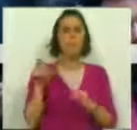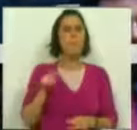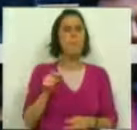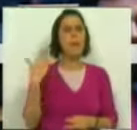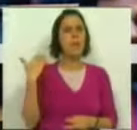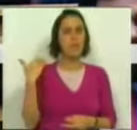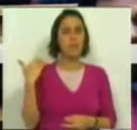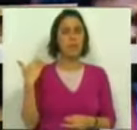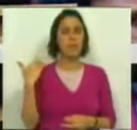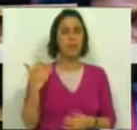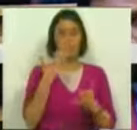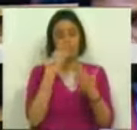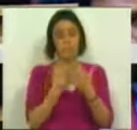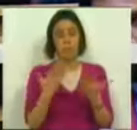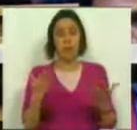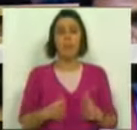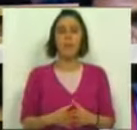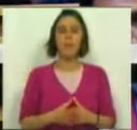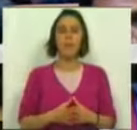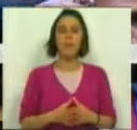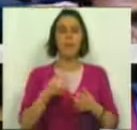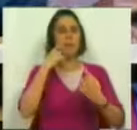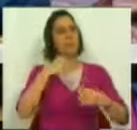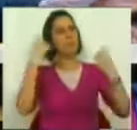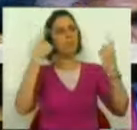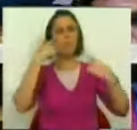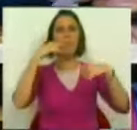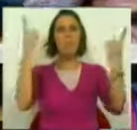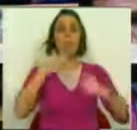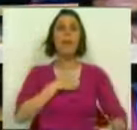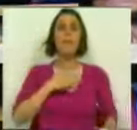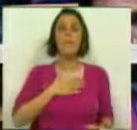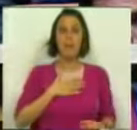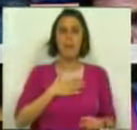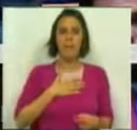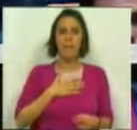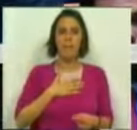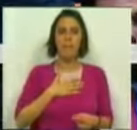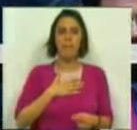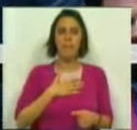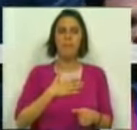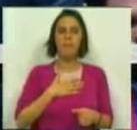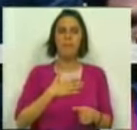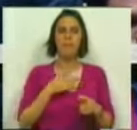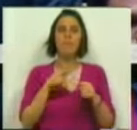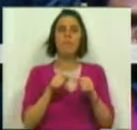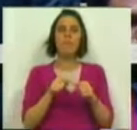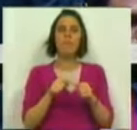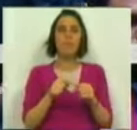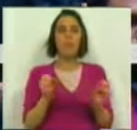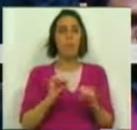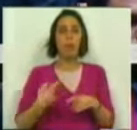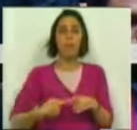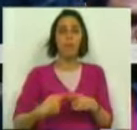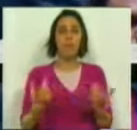meses, perante um anúncio público de uma empresa que tinha deixado de